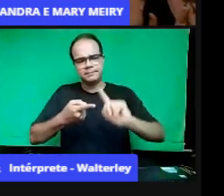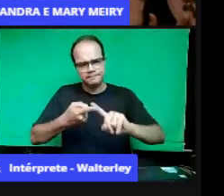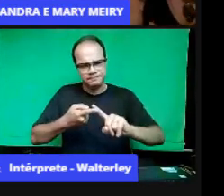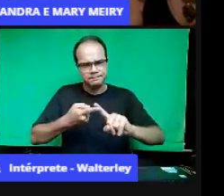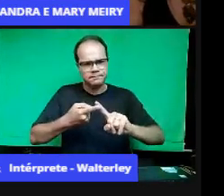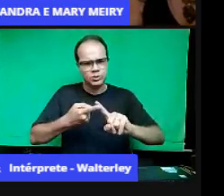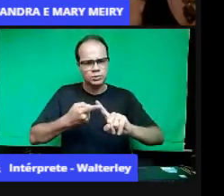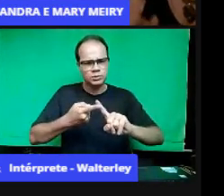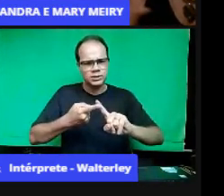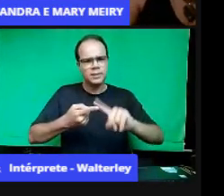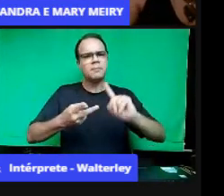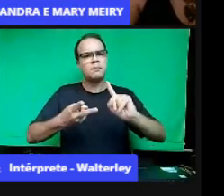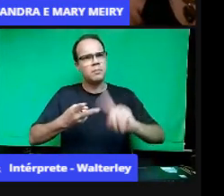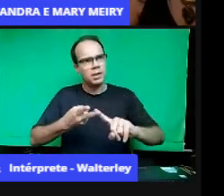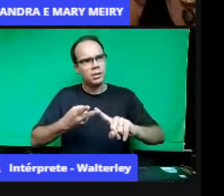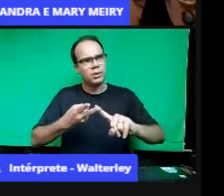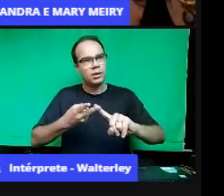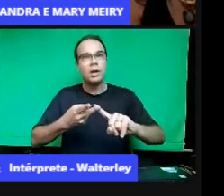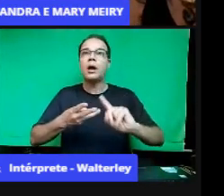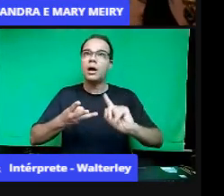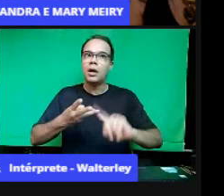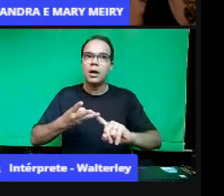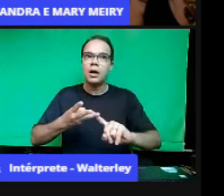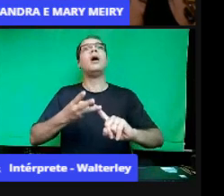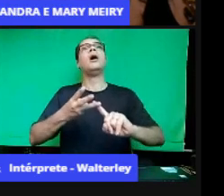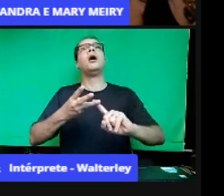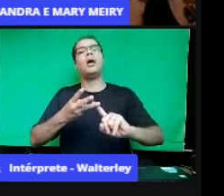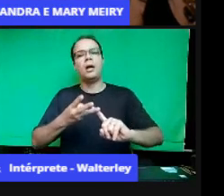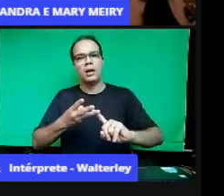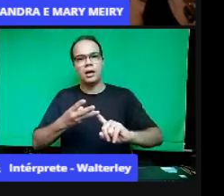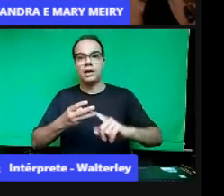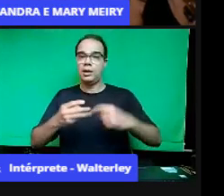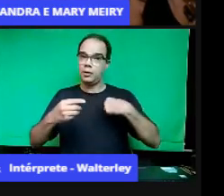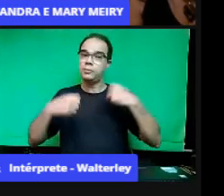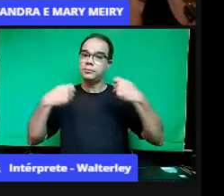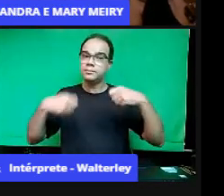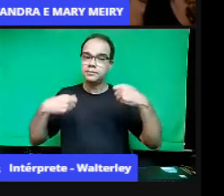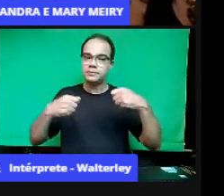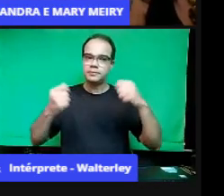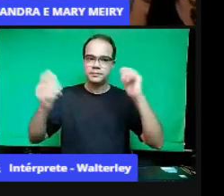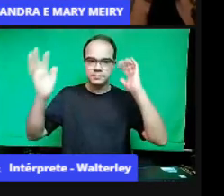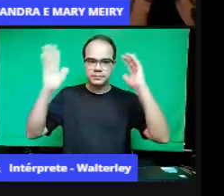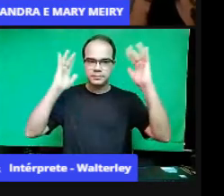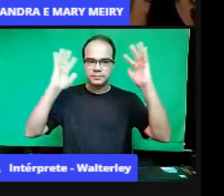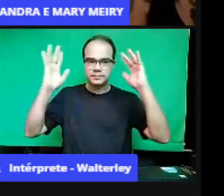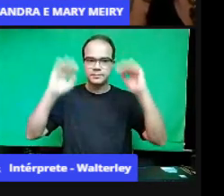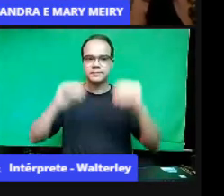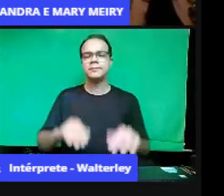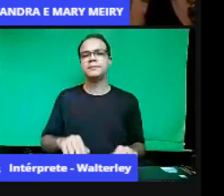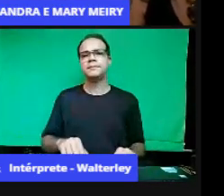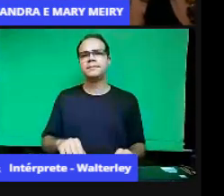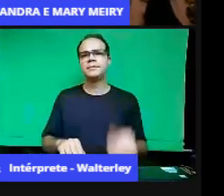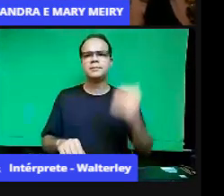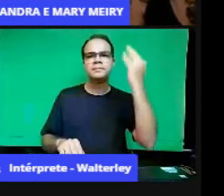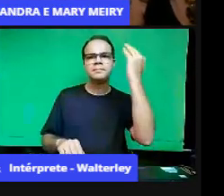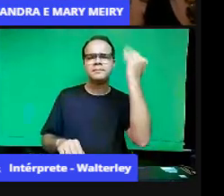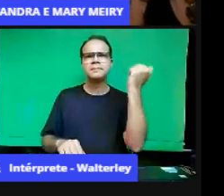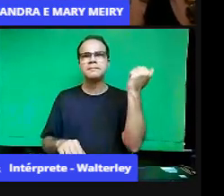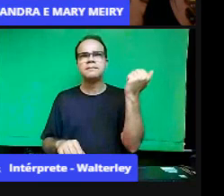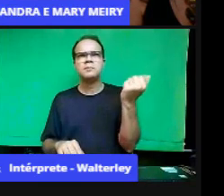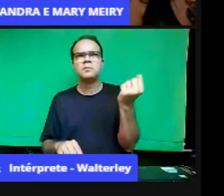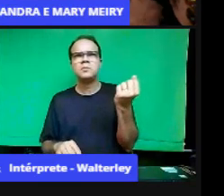mas, nesse momento, eu preciso ter uma carta na manga. Eu preciso saber que,